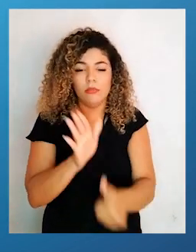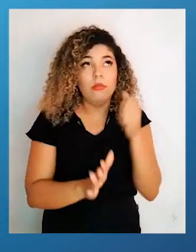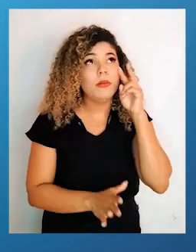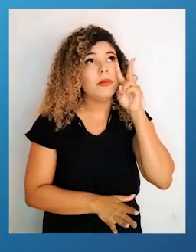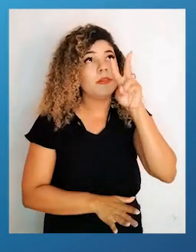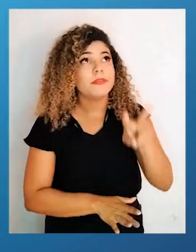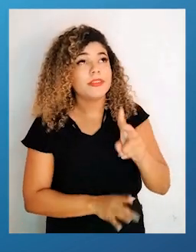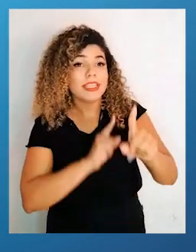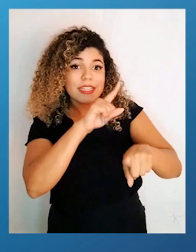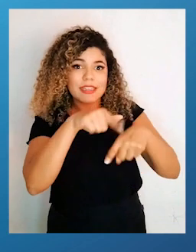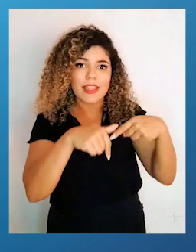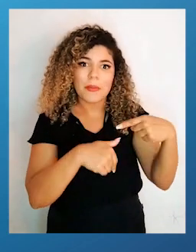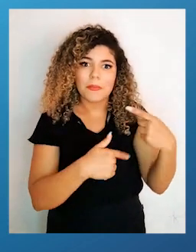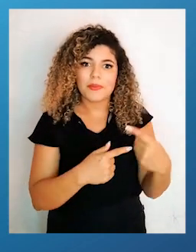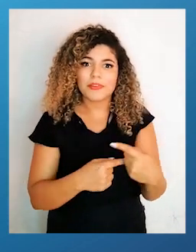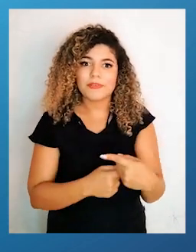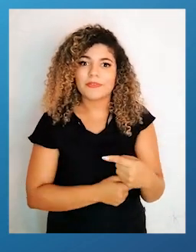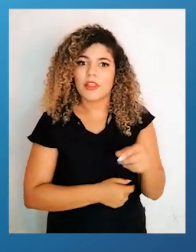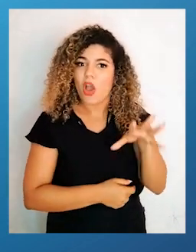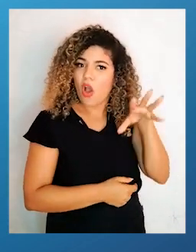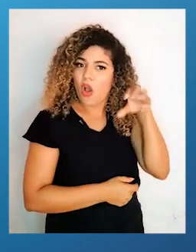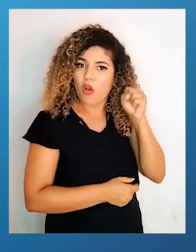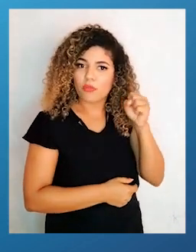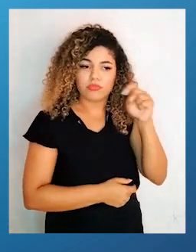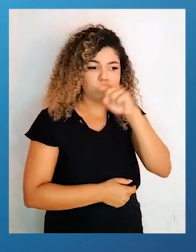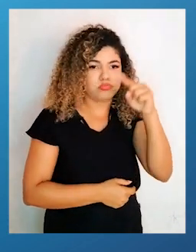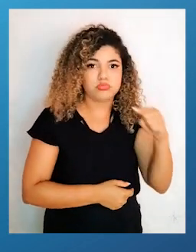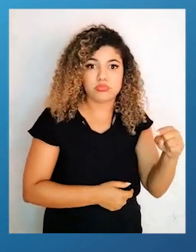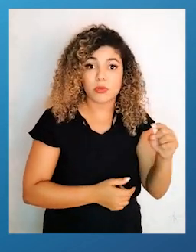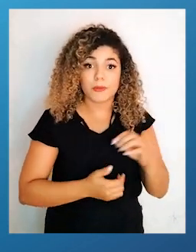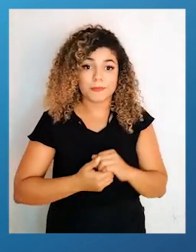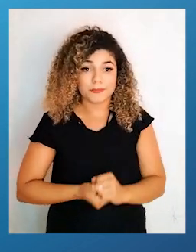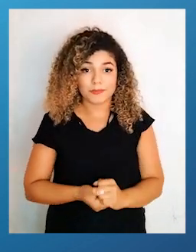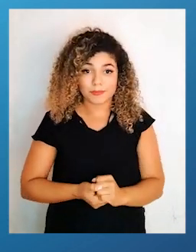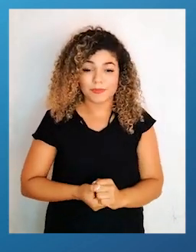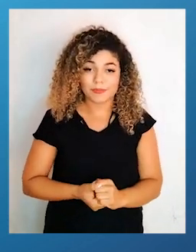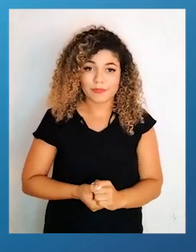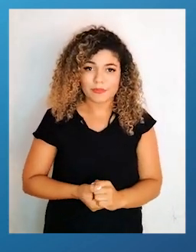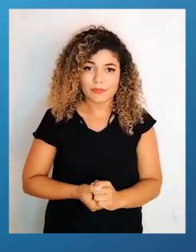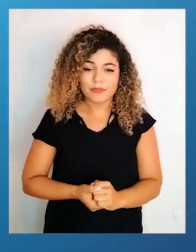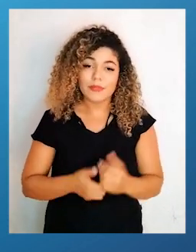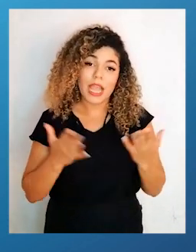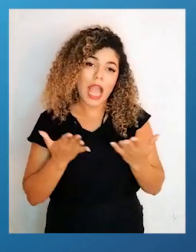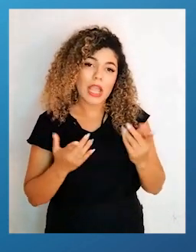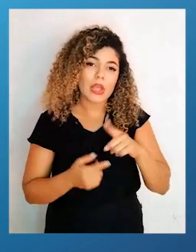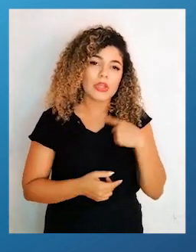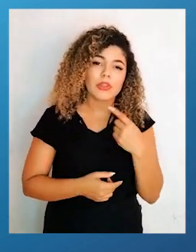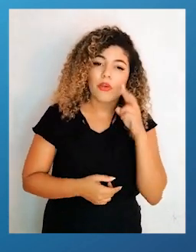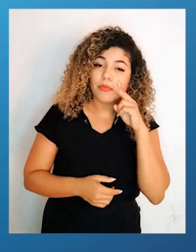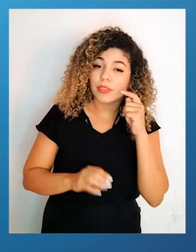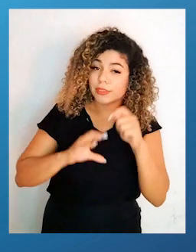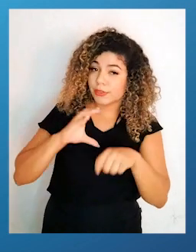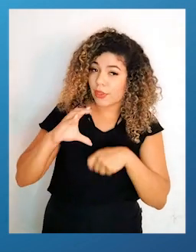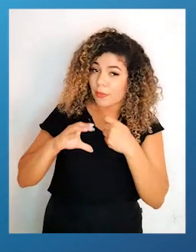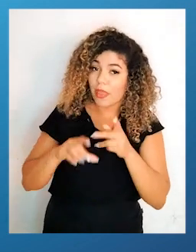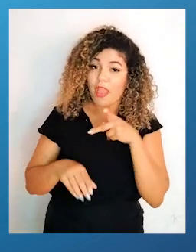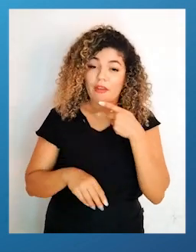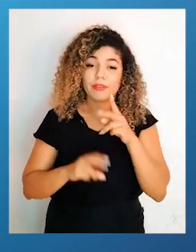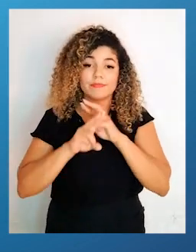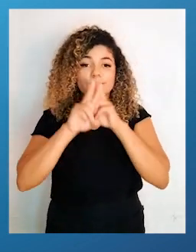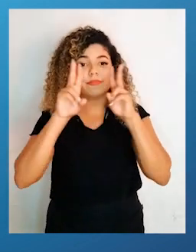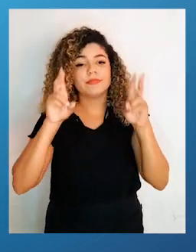descarga elétrica e só depois ouvimos o trovão. Agora nós vamos ver um vídeo sobre